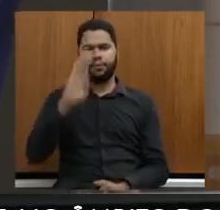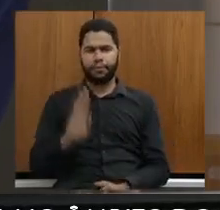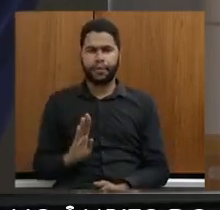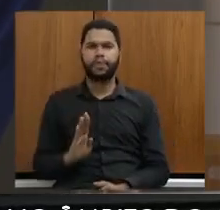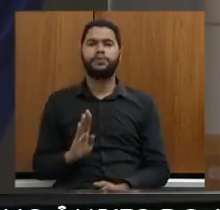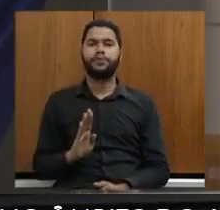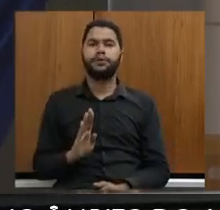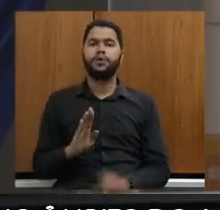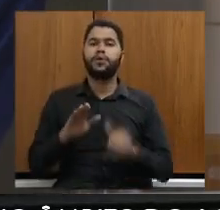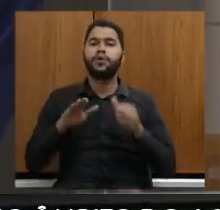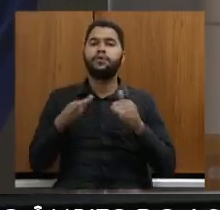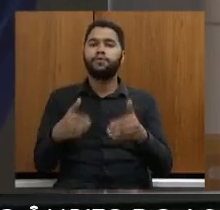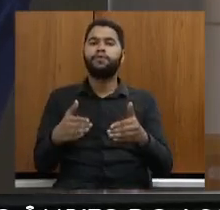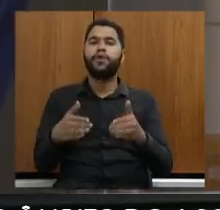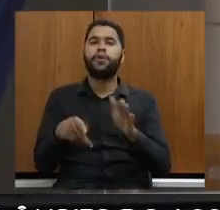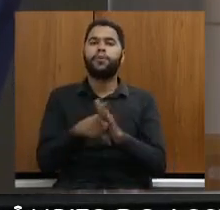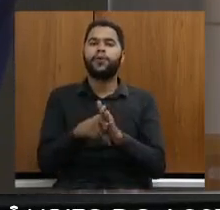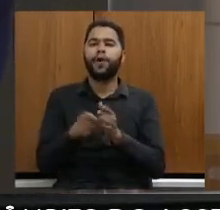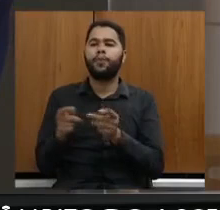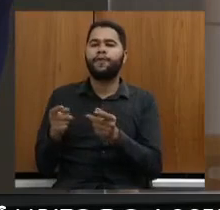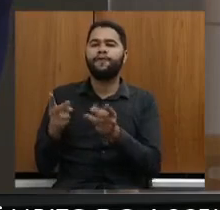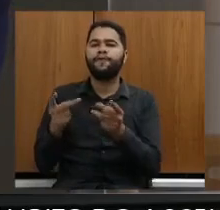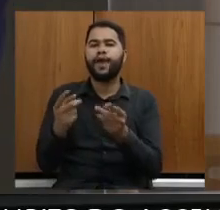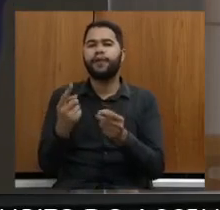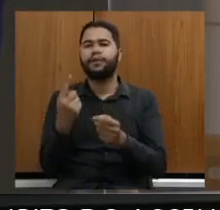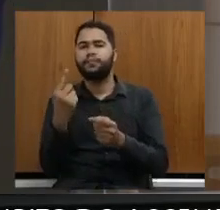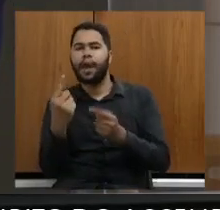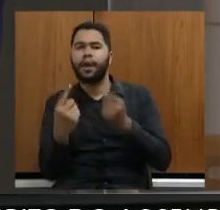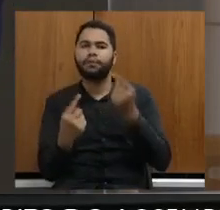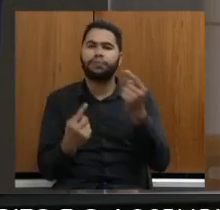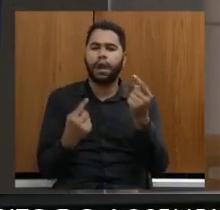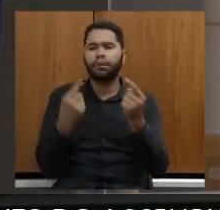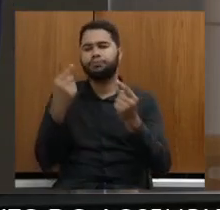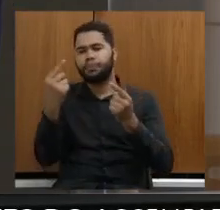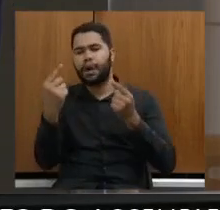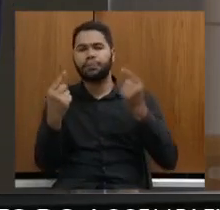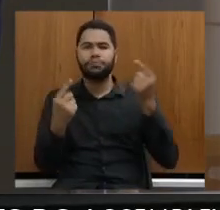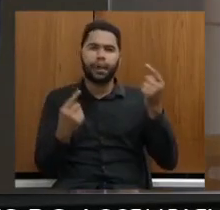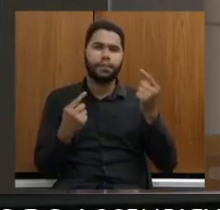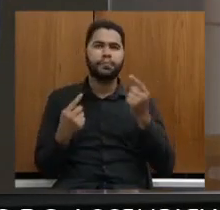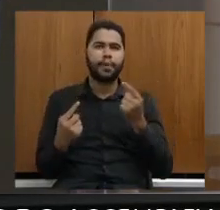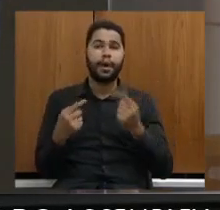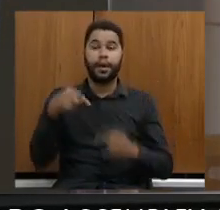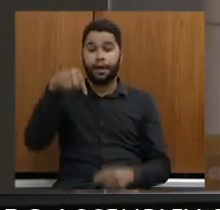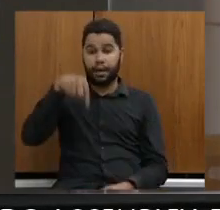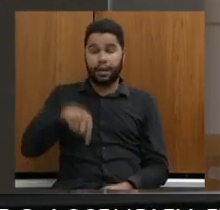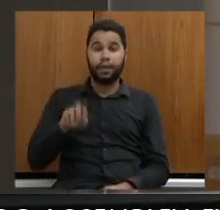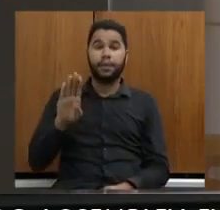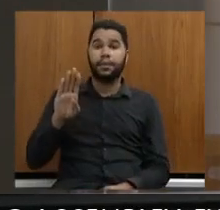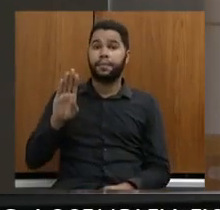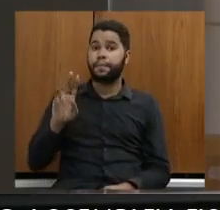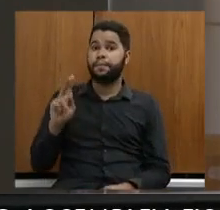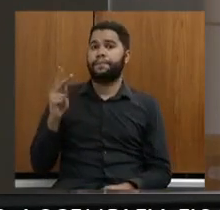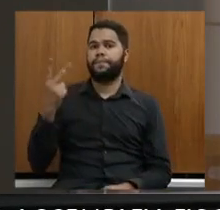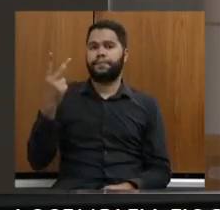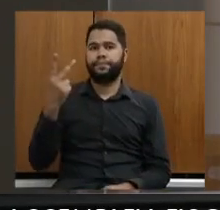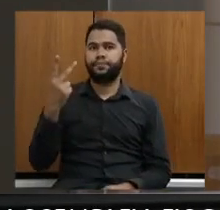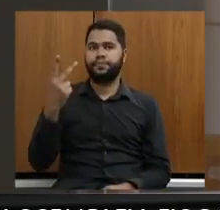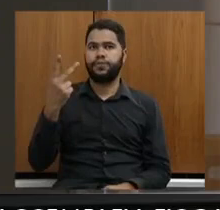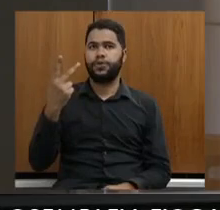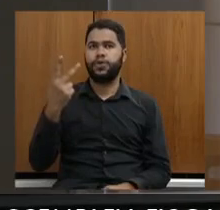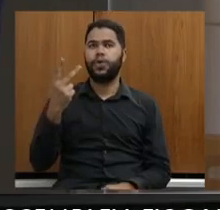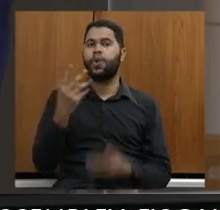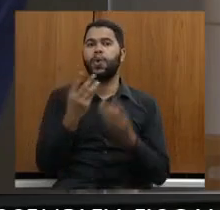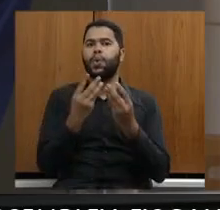especialista no varejo e e falando que aqui em Belo Horizonte só não